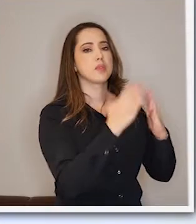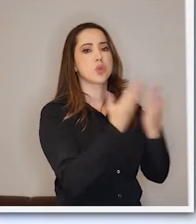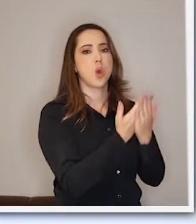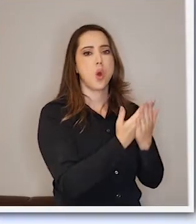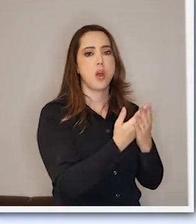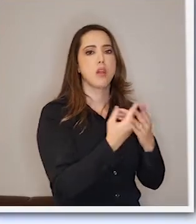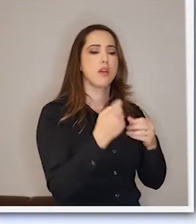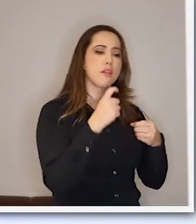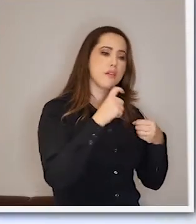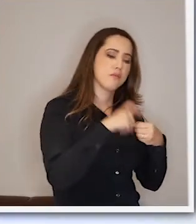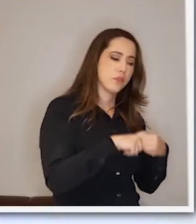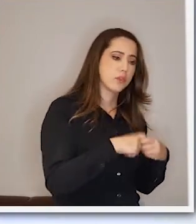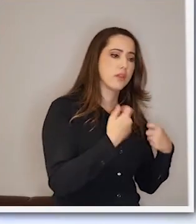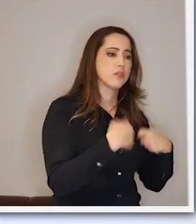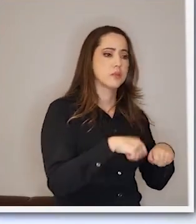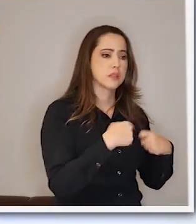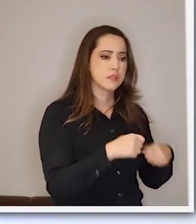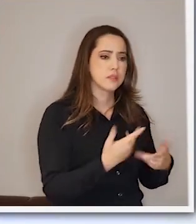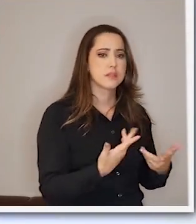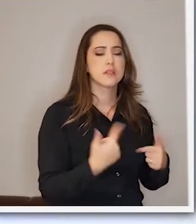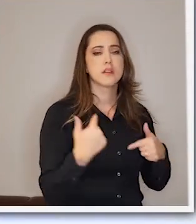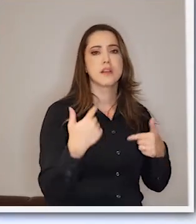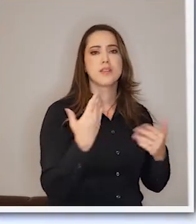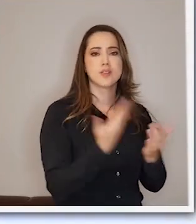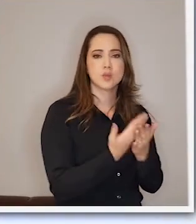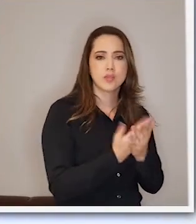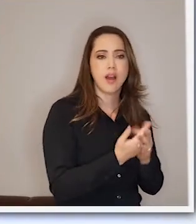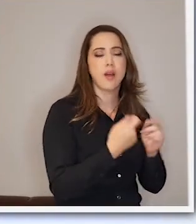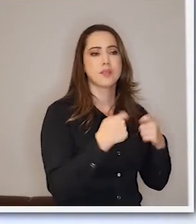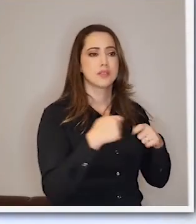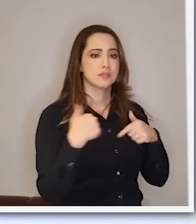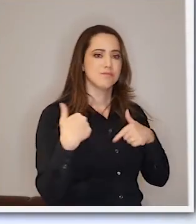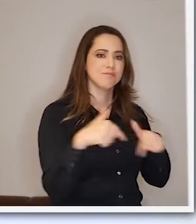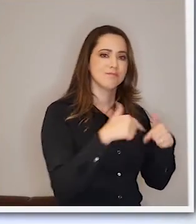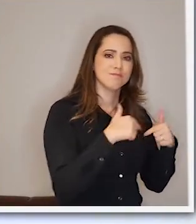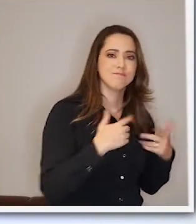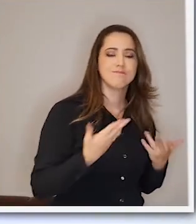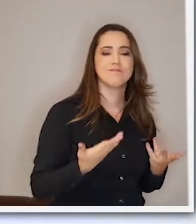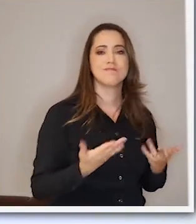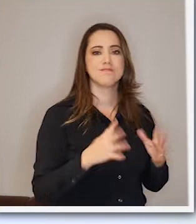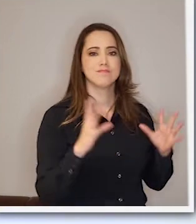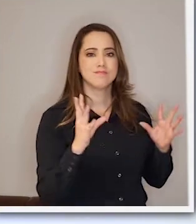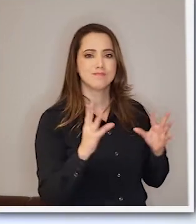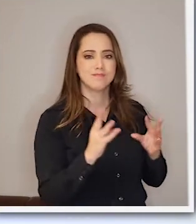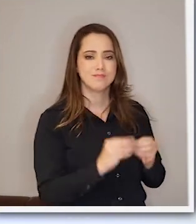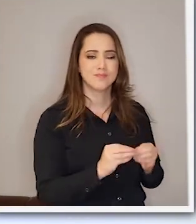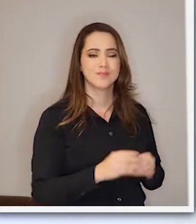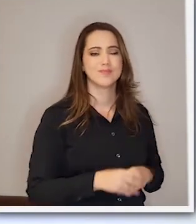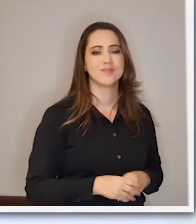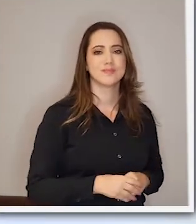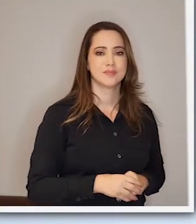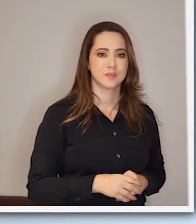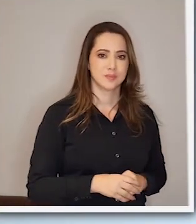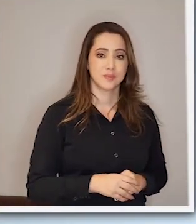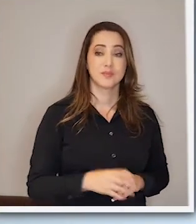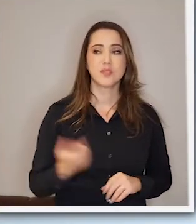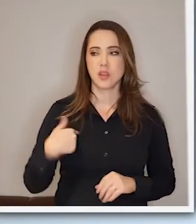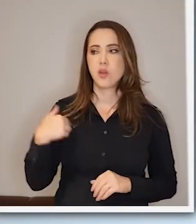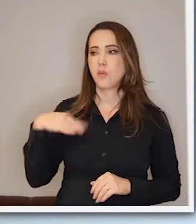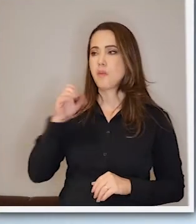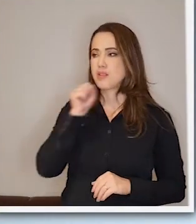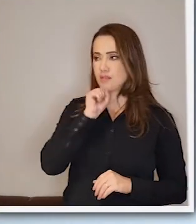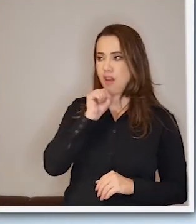gente acordava e ia estudar, chegava naquela época, a gente estudava até meio de meia, é só época também, né? Tua época também, não sou tão mais velho que